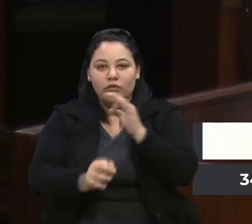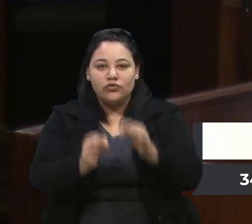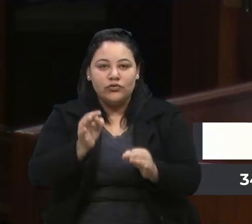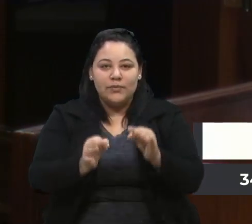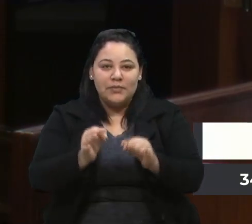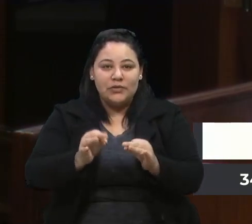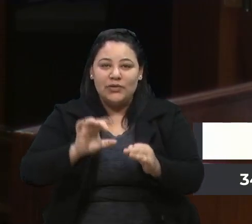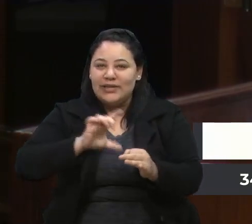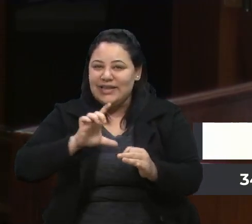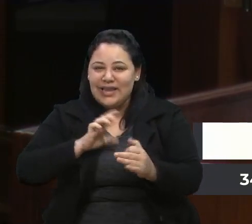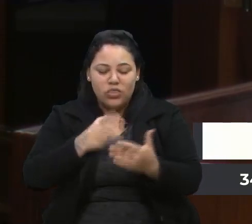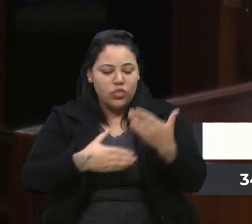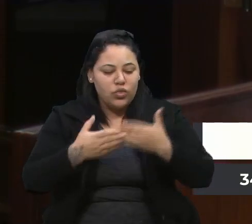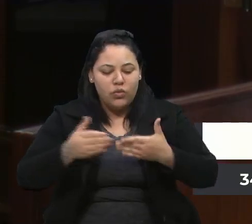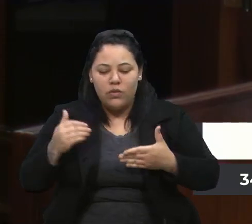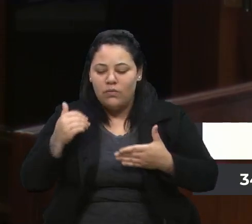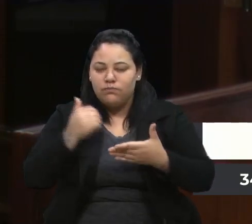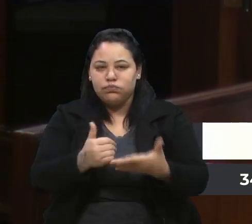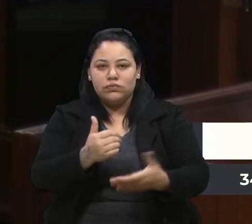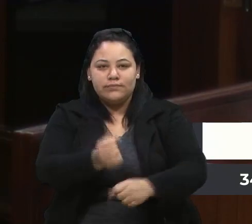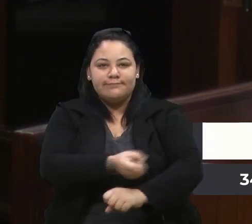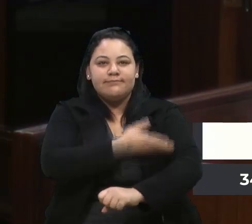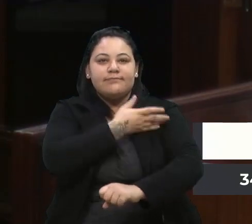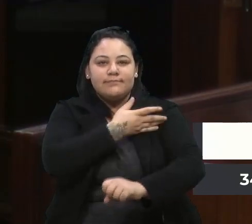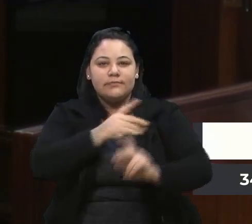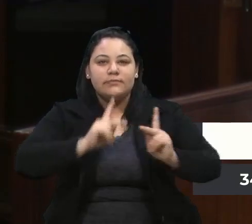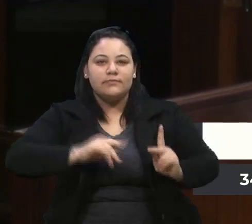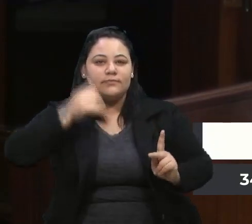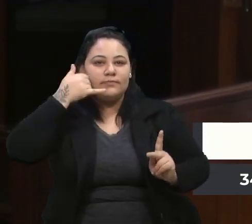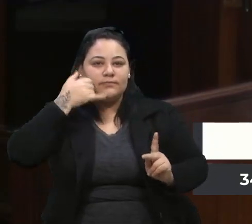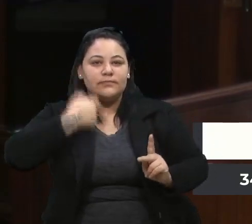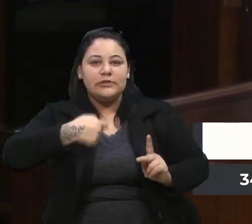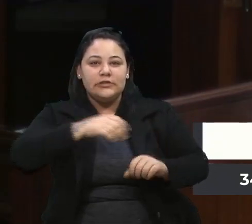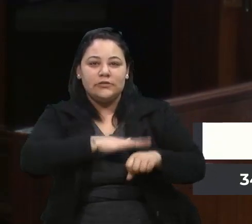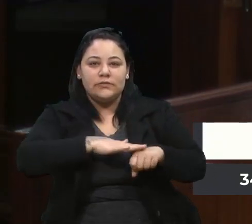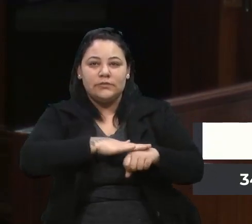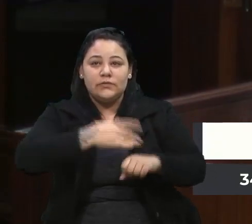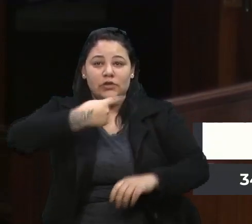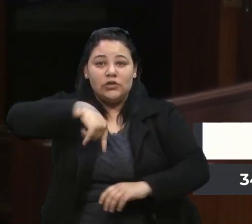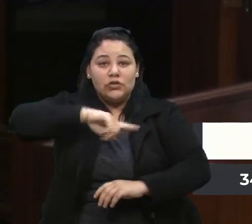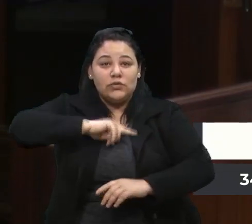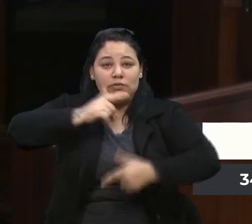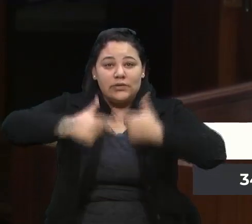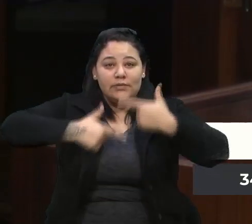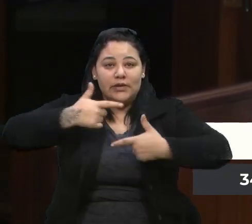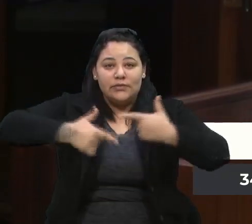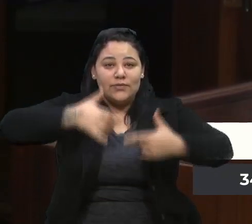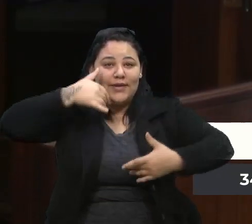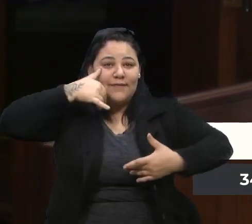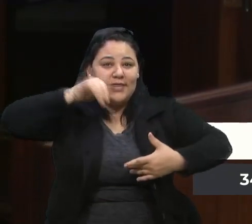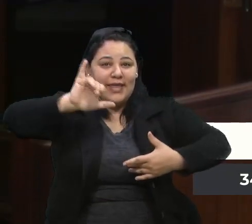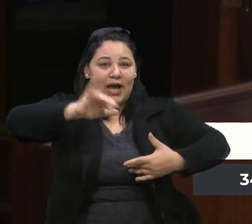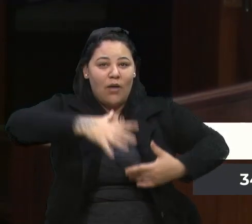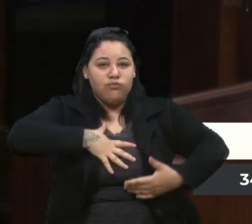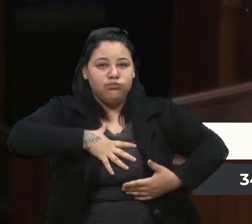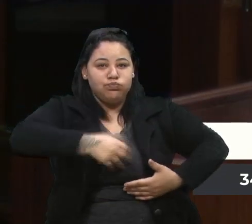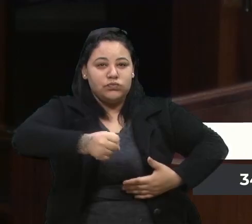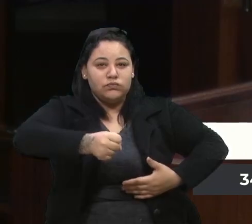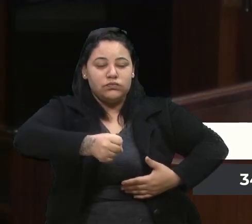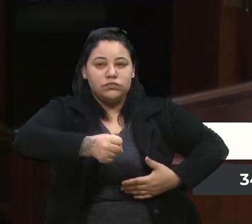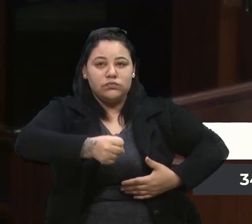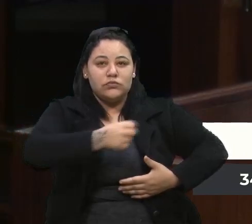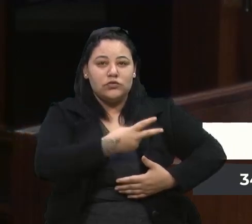precisam e querem conversar. O CVV atua na prevenção do suicídio. Em 2022, foram mais de